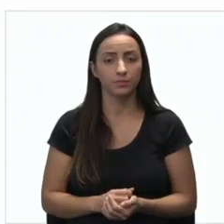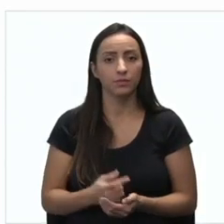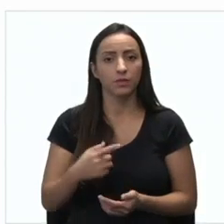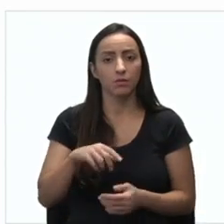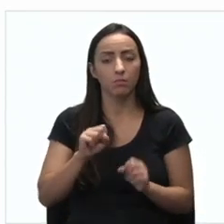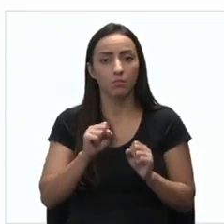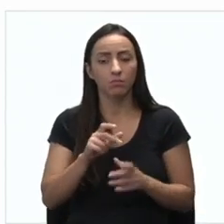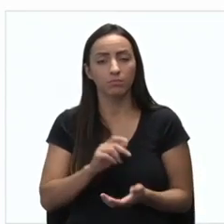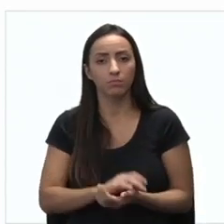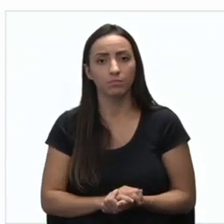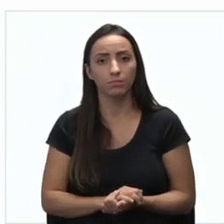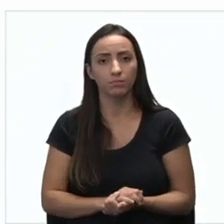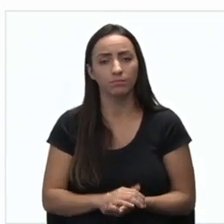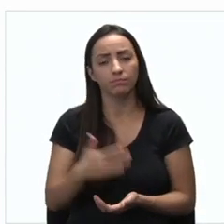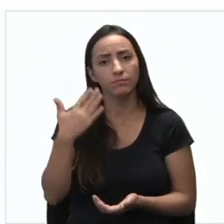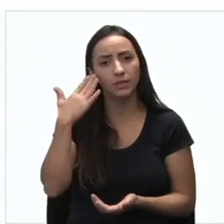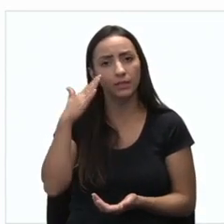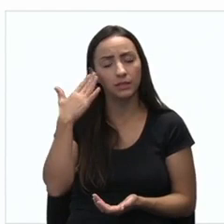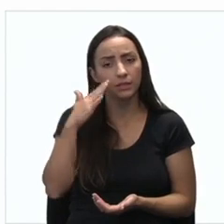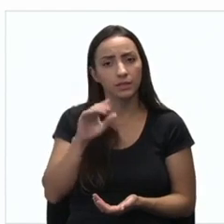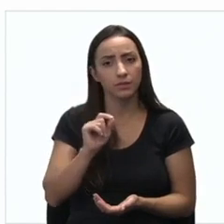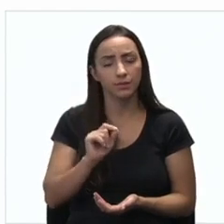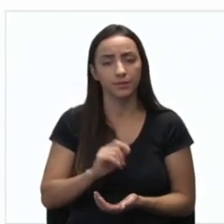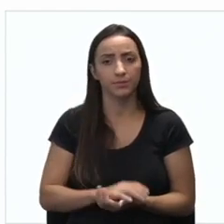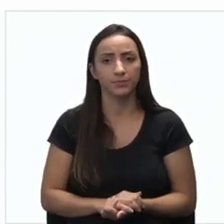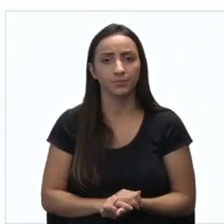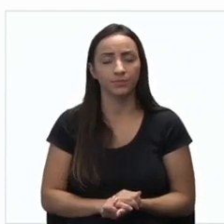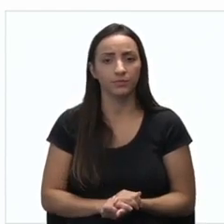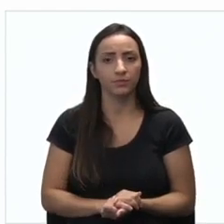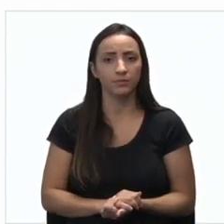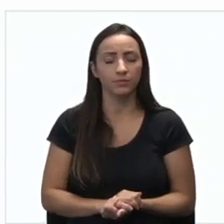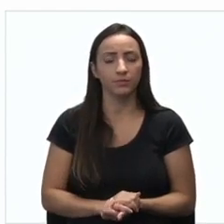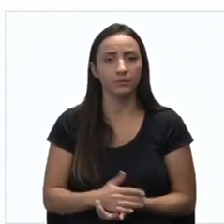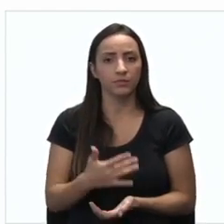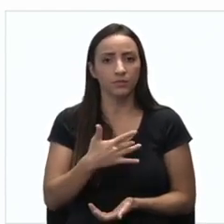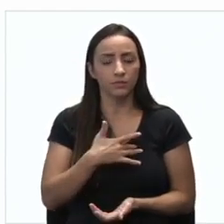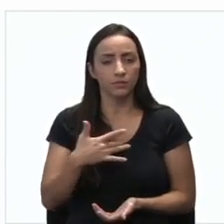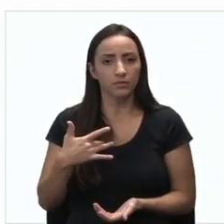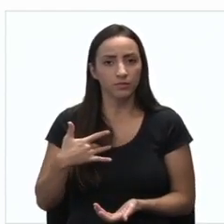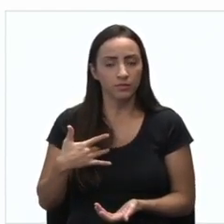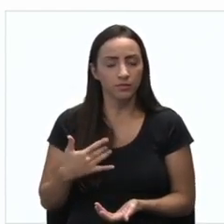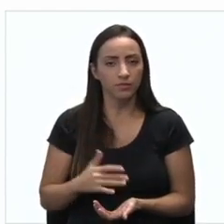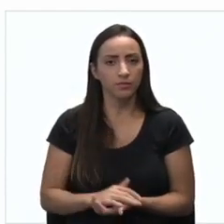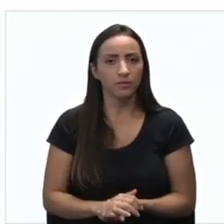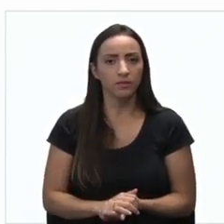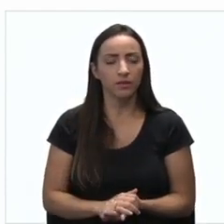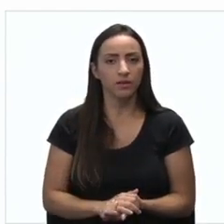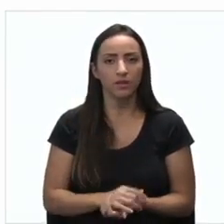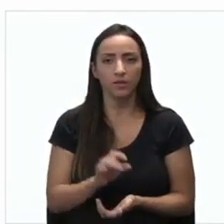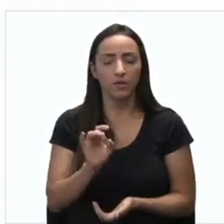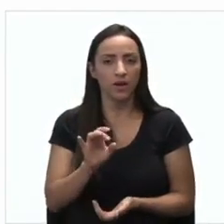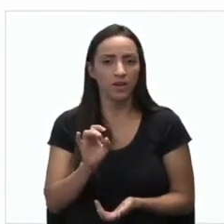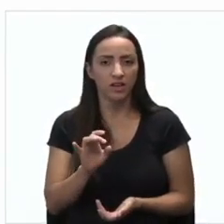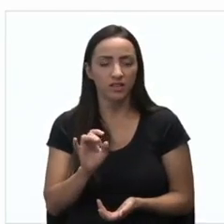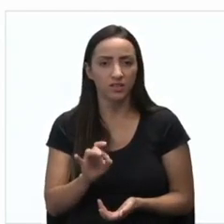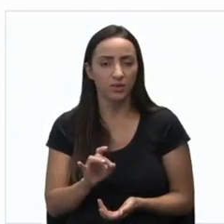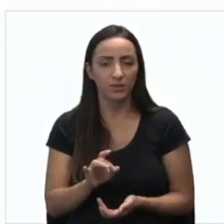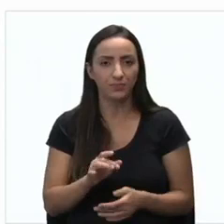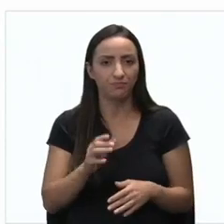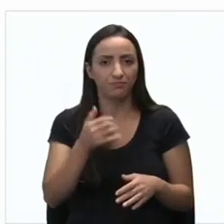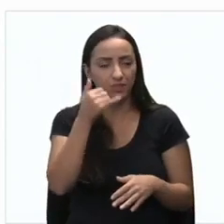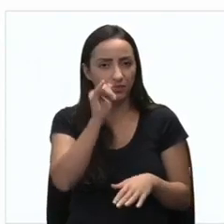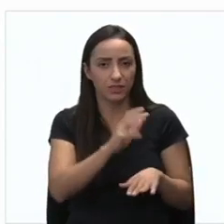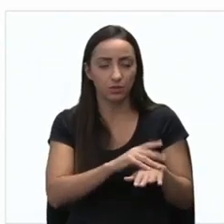Nós podemos compreender, então, que a saúde, indo além da ausência de enfermidade, ela é o